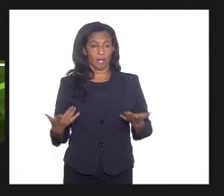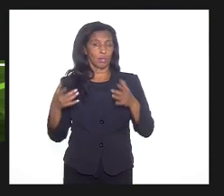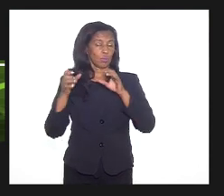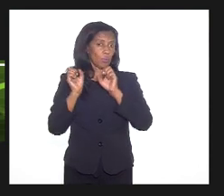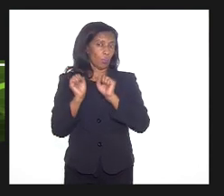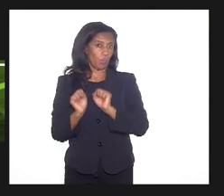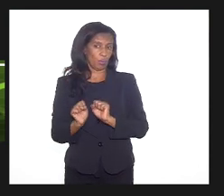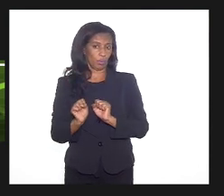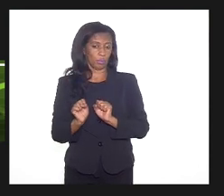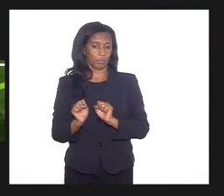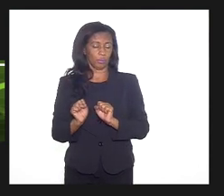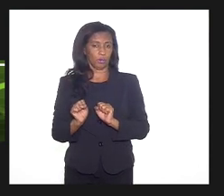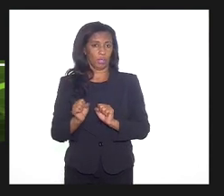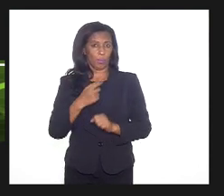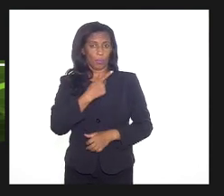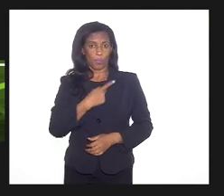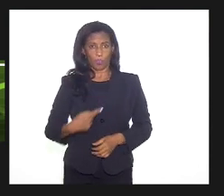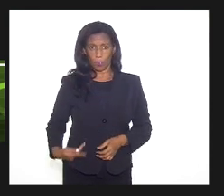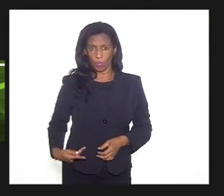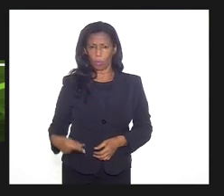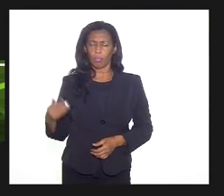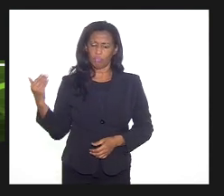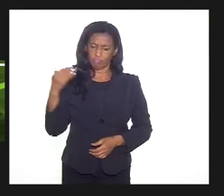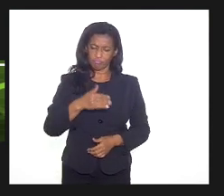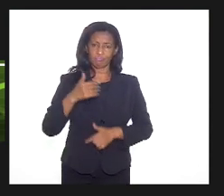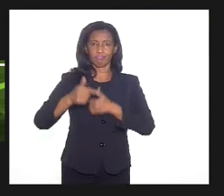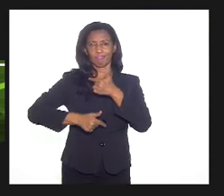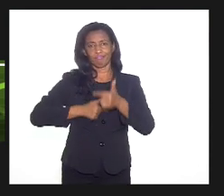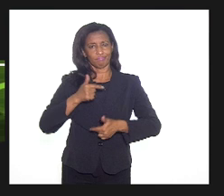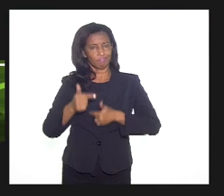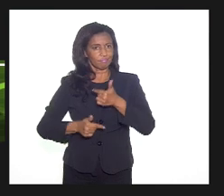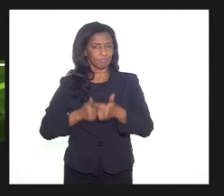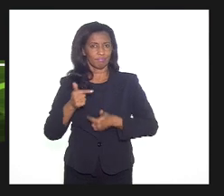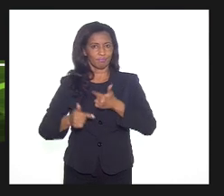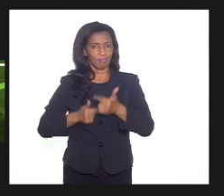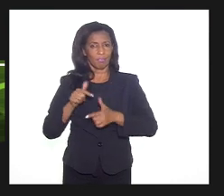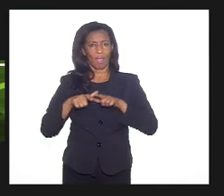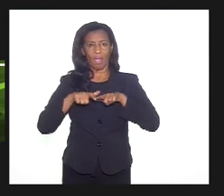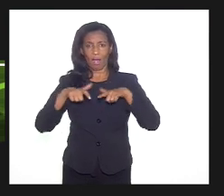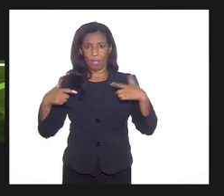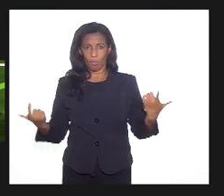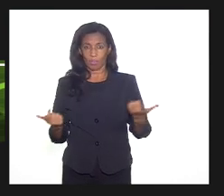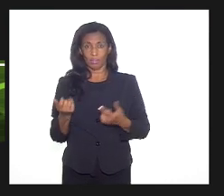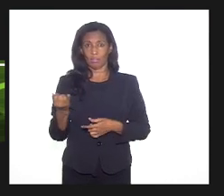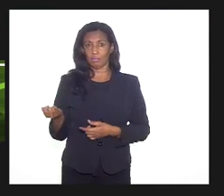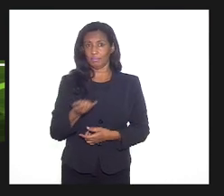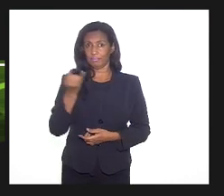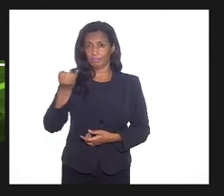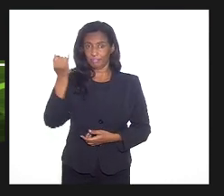poder público vem cumprindo o seu papel, aumentando receita e